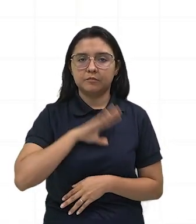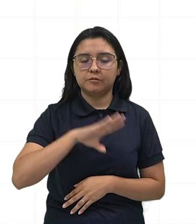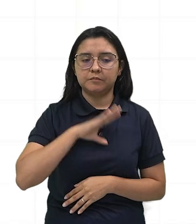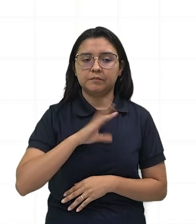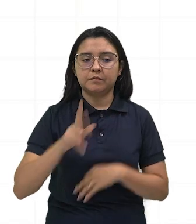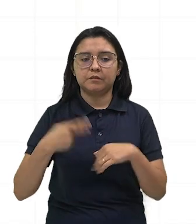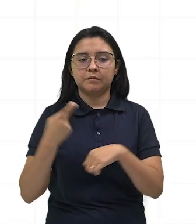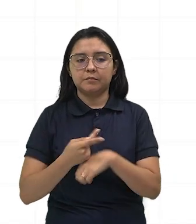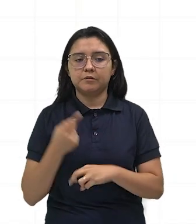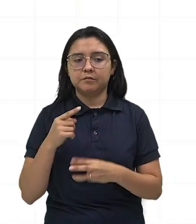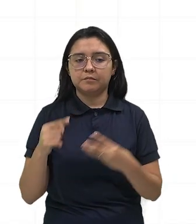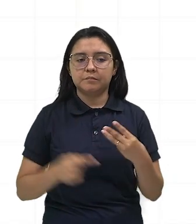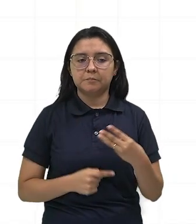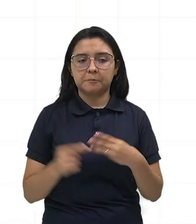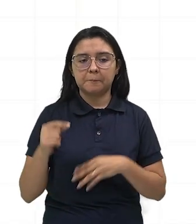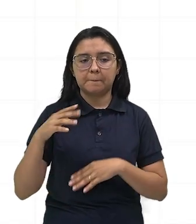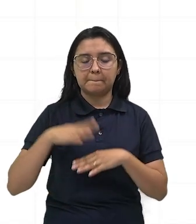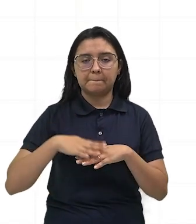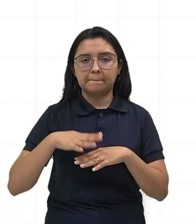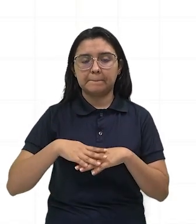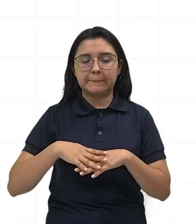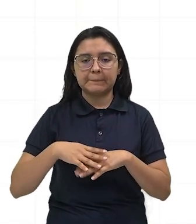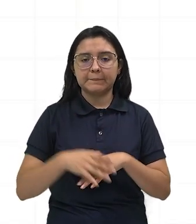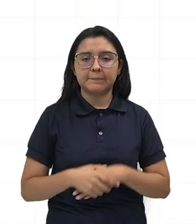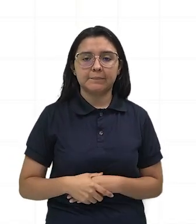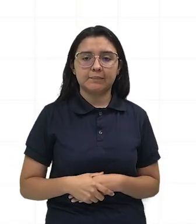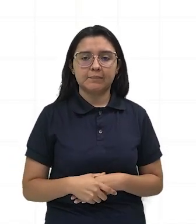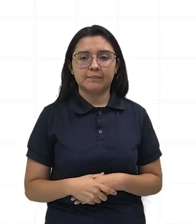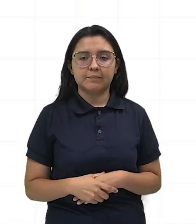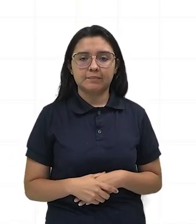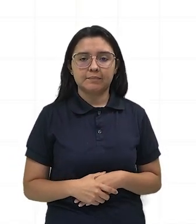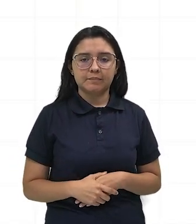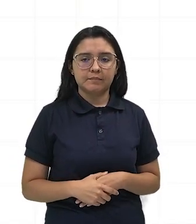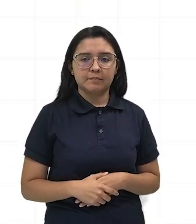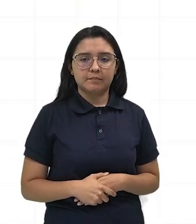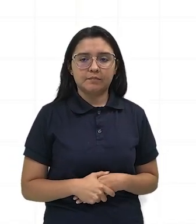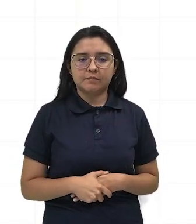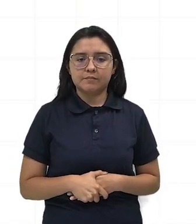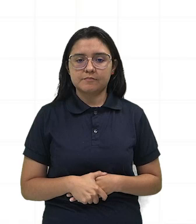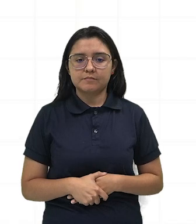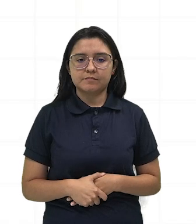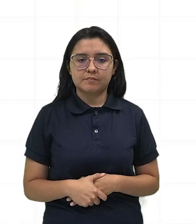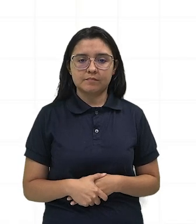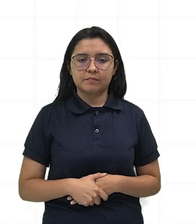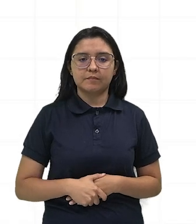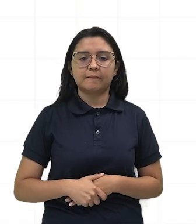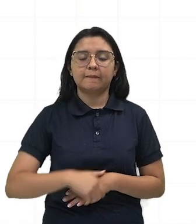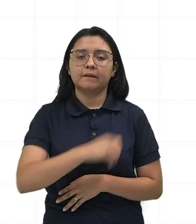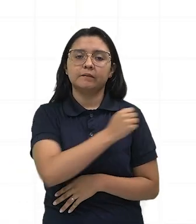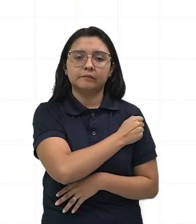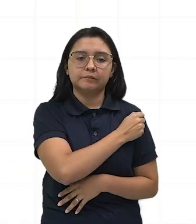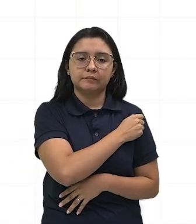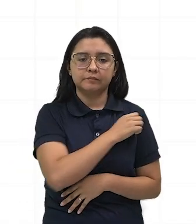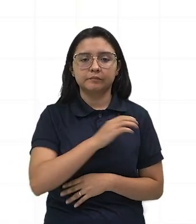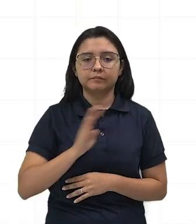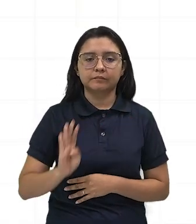E depois nós temos aqui, ó, as 3 de matemática, do aluno B.